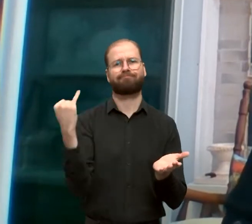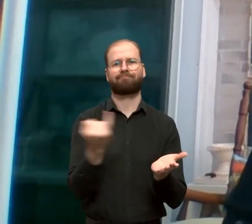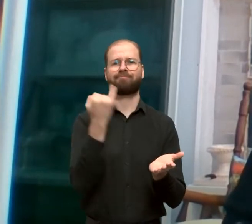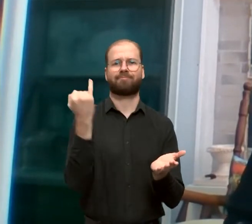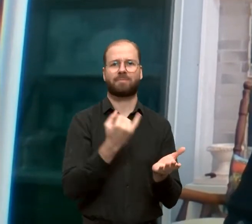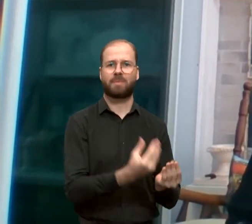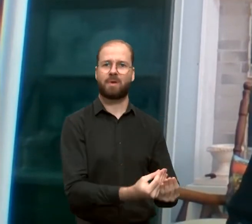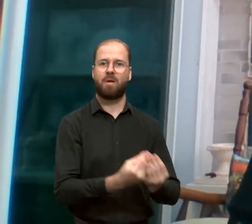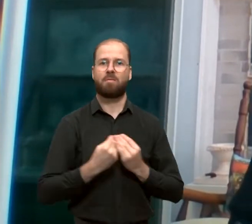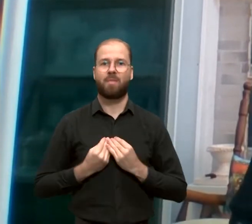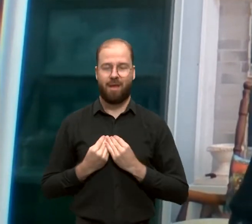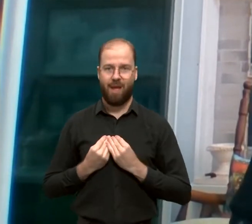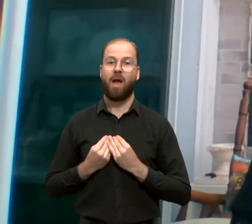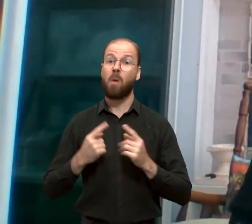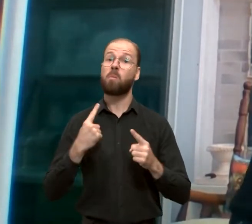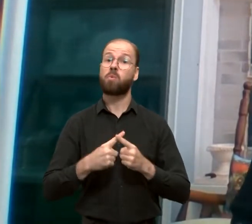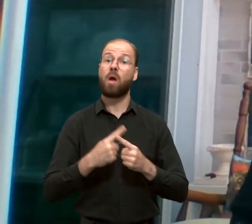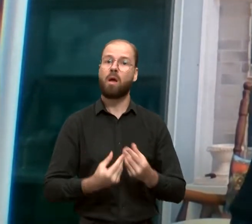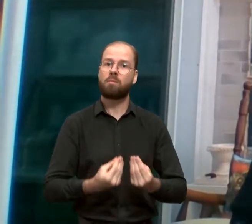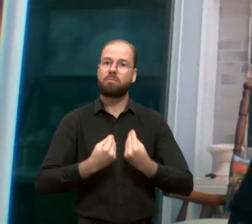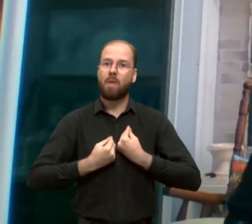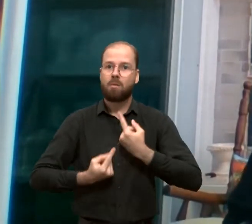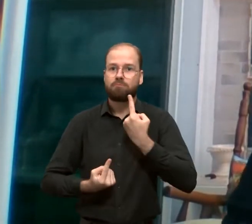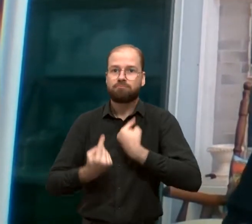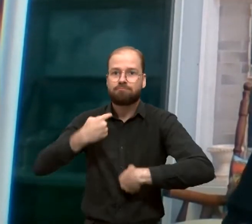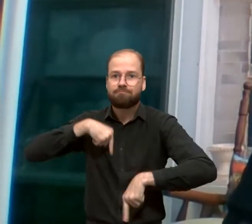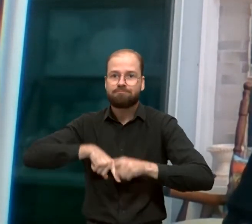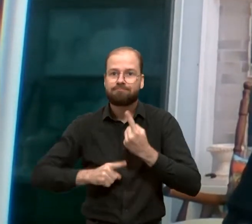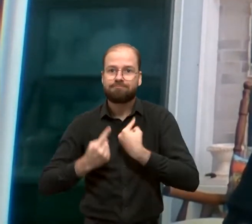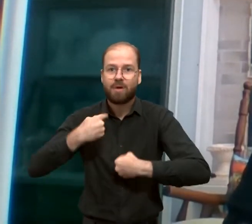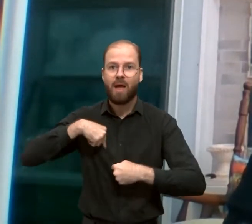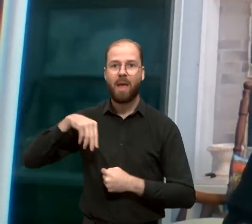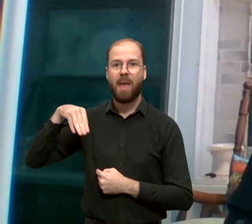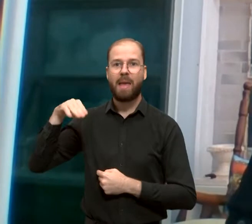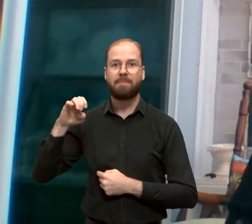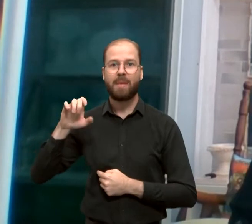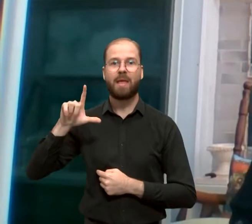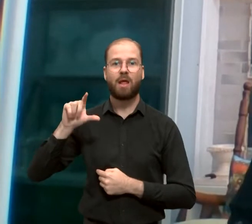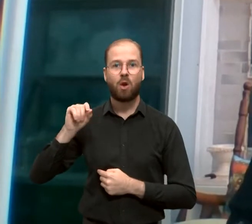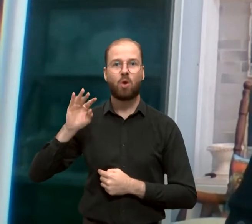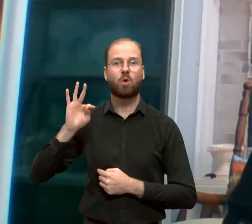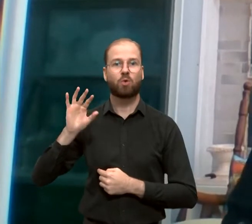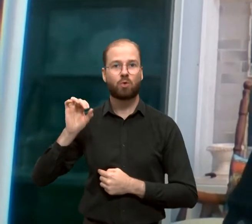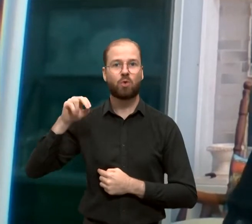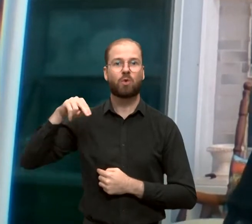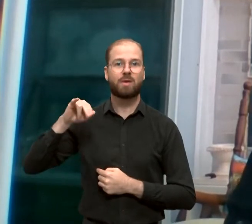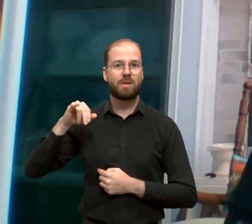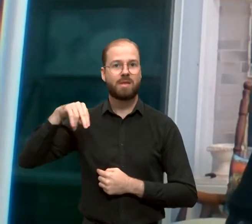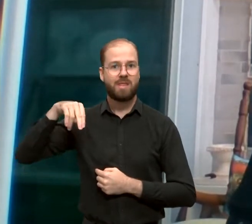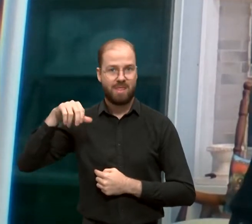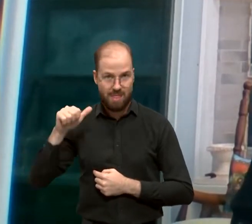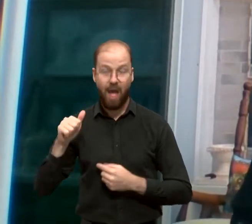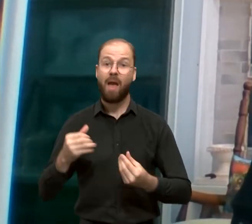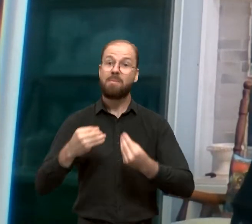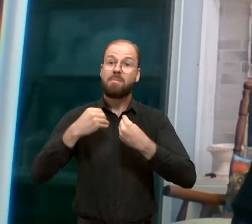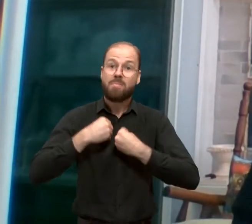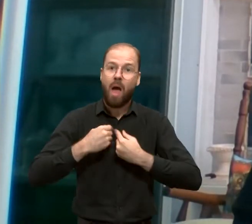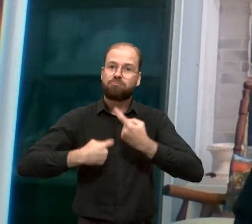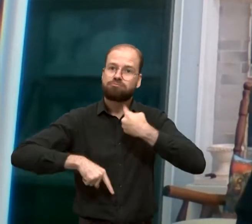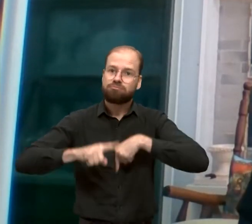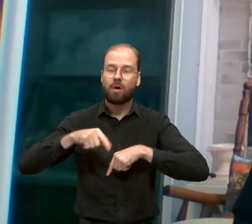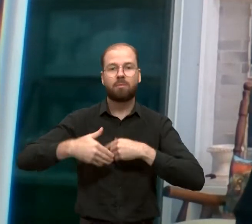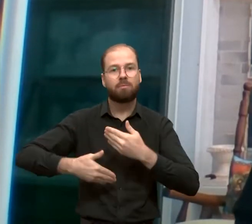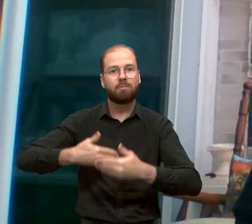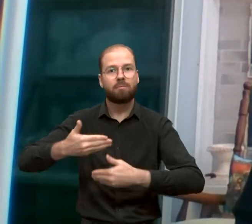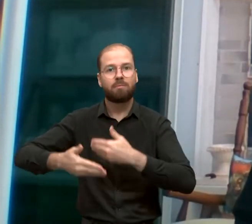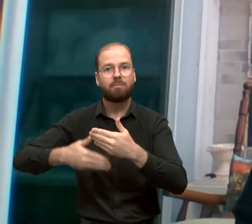Por quê? Porque ela regulariza essa produção da melatonina noturna também, a longo prazo. Então, são fatores